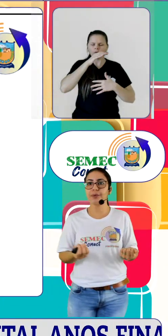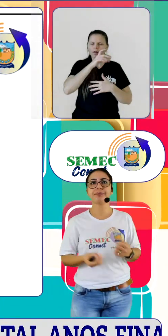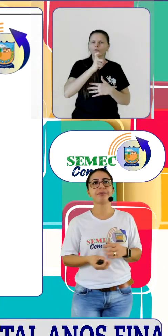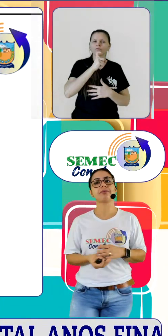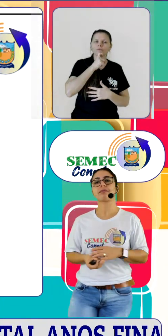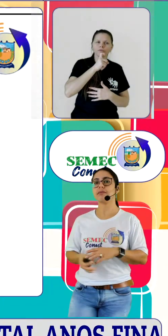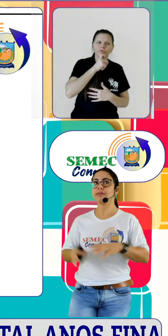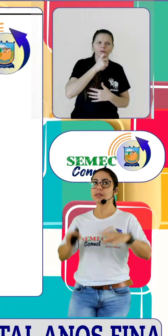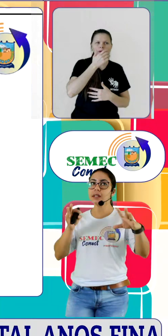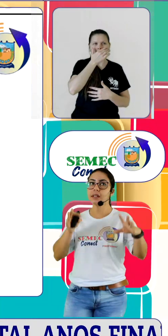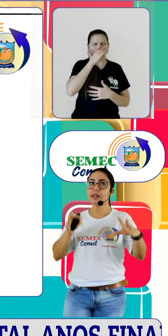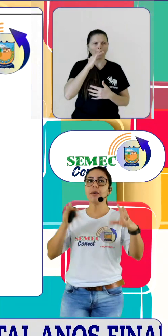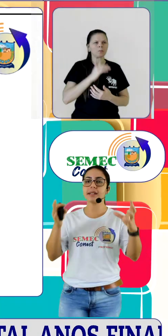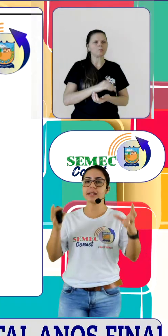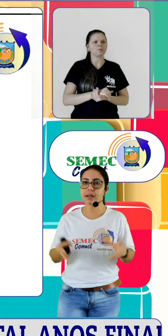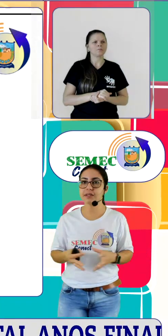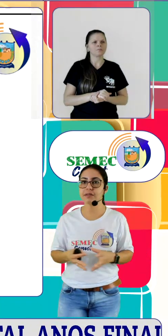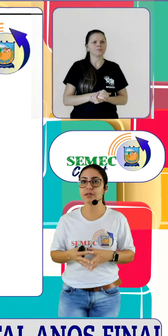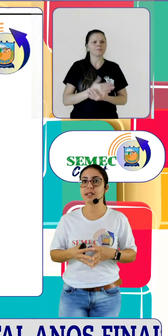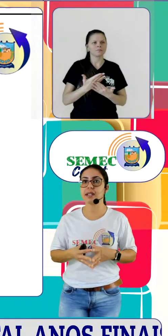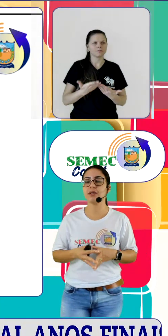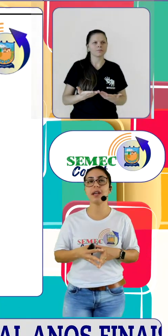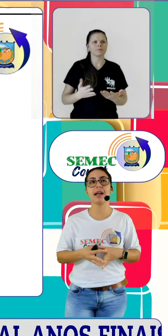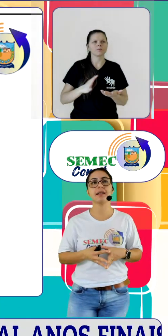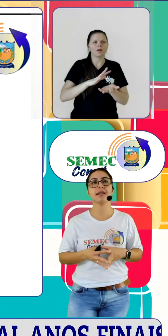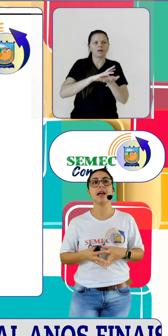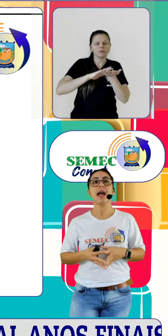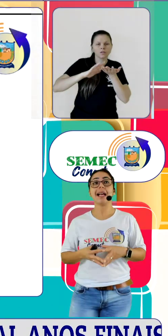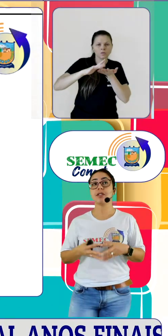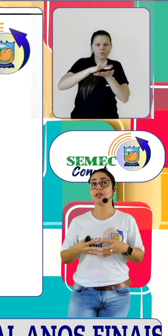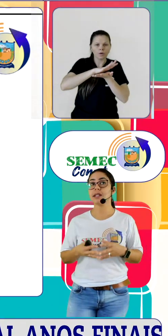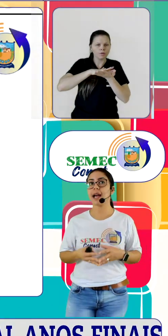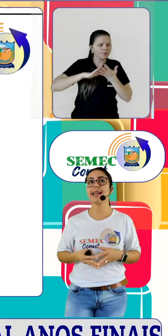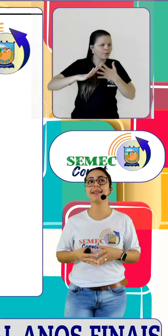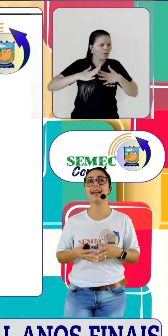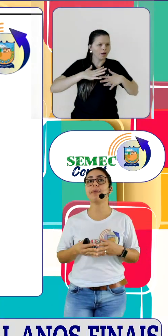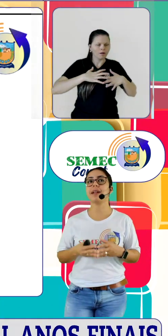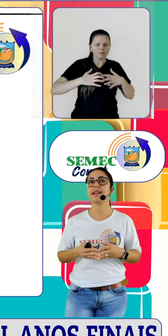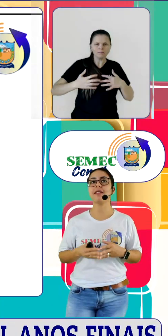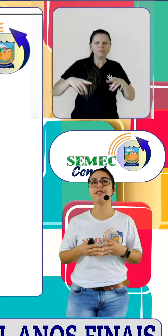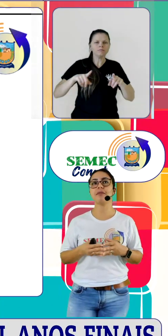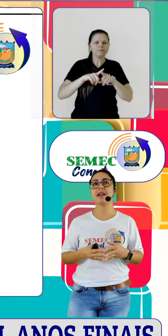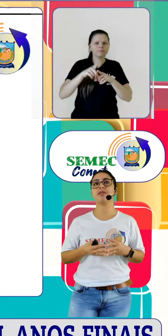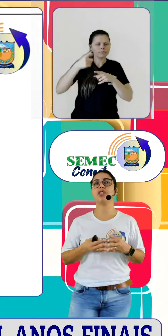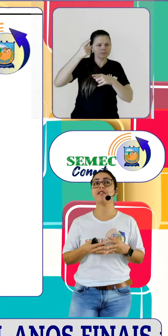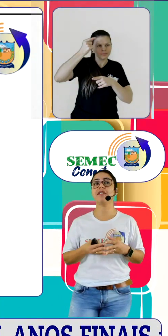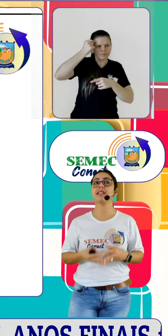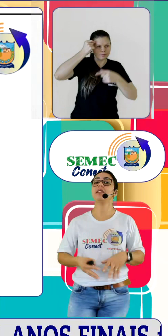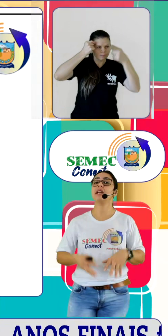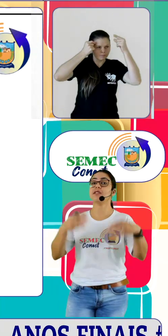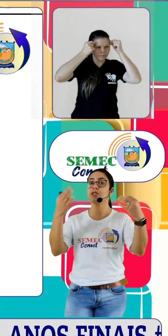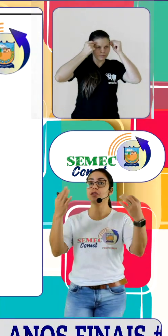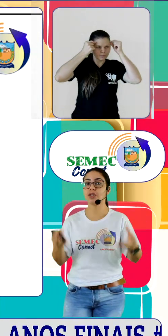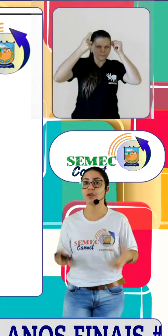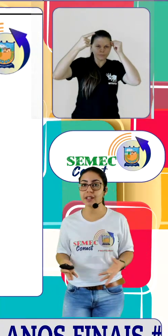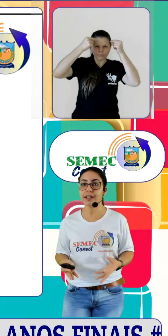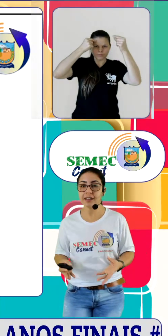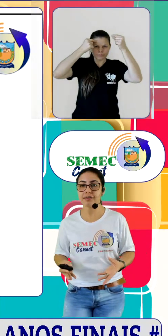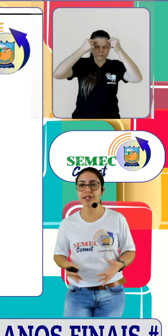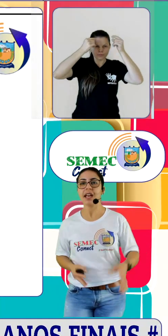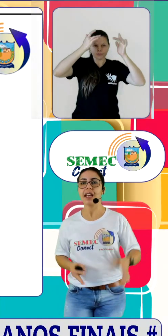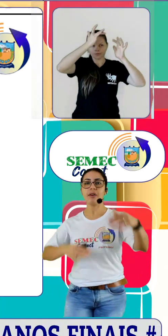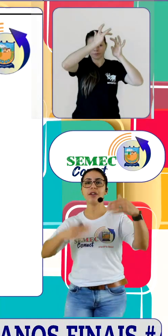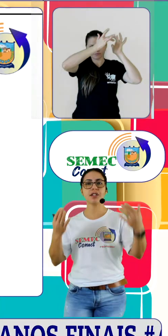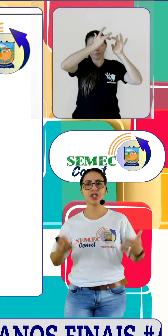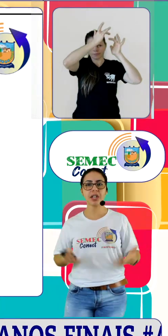frio. Então, essas são as funções sensoriais. Associar e interpretar informações diversas são as funções